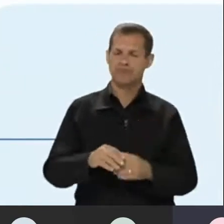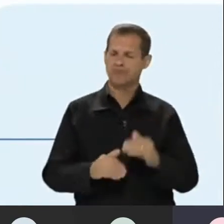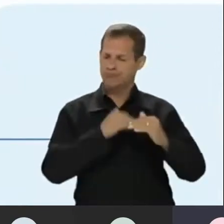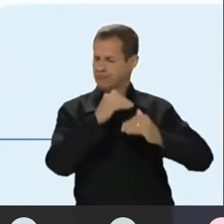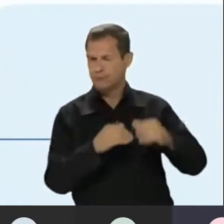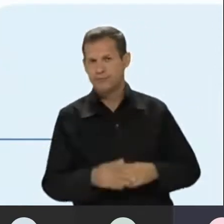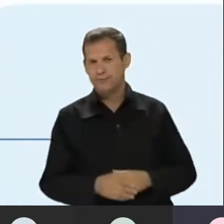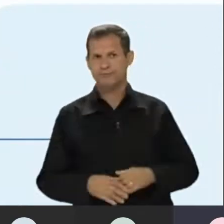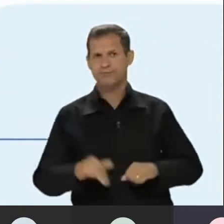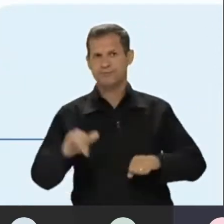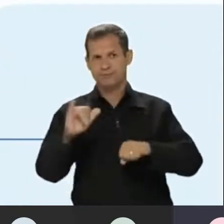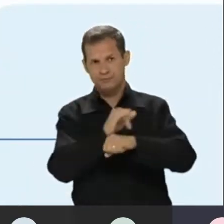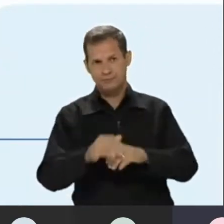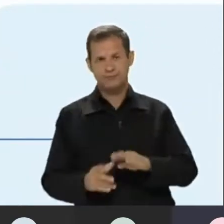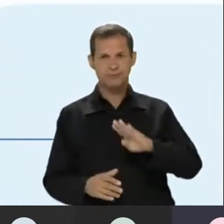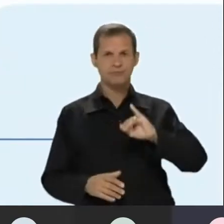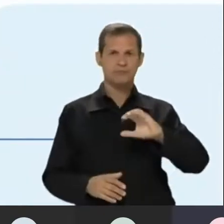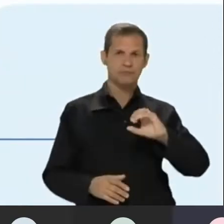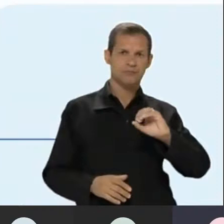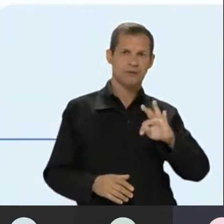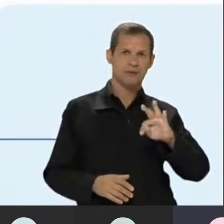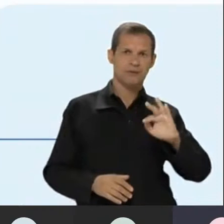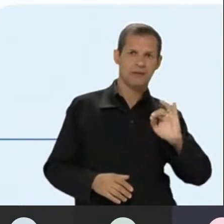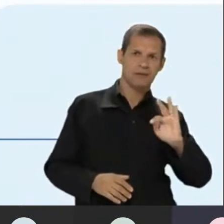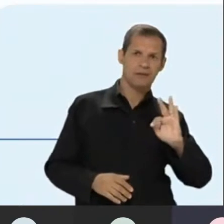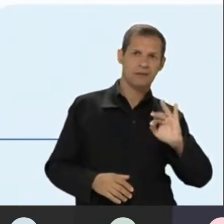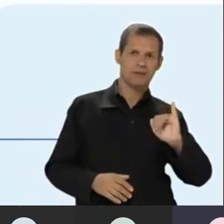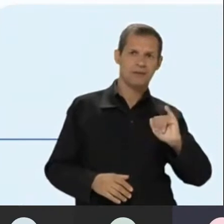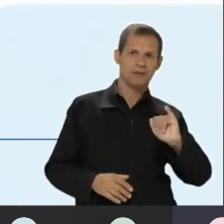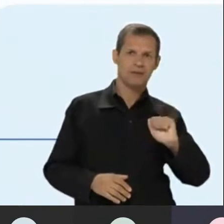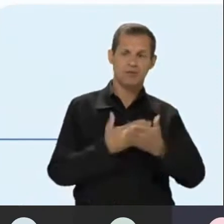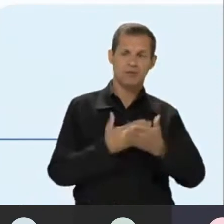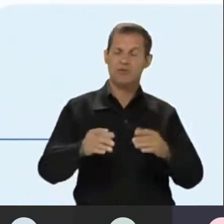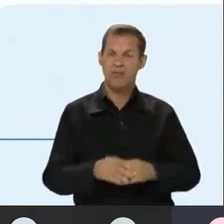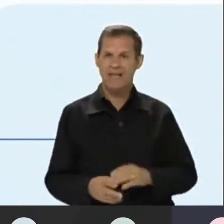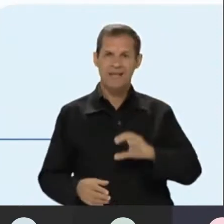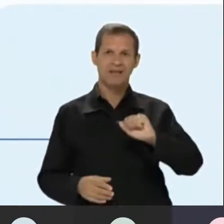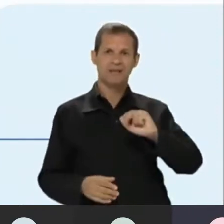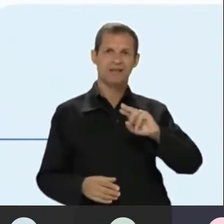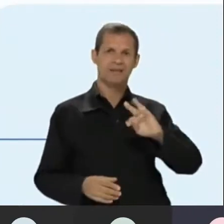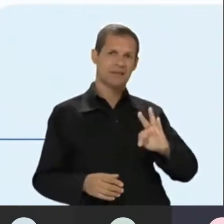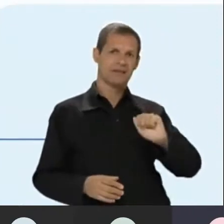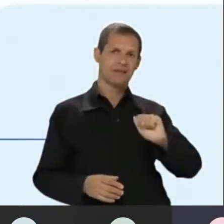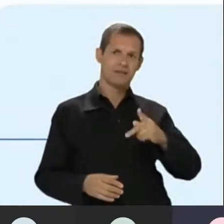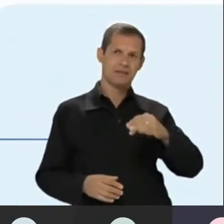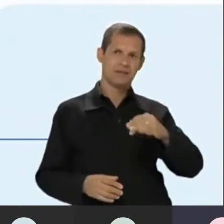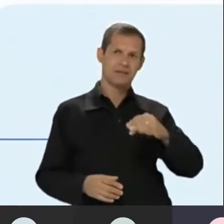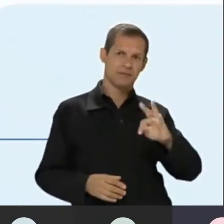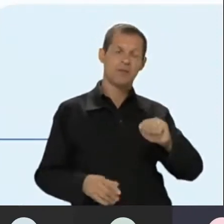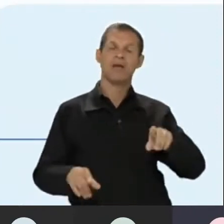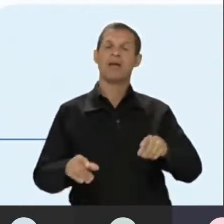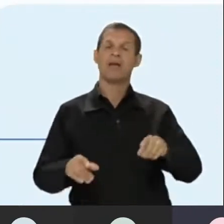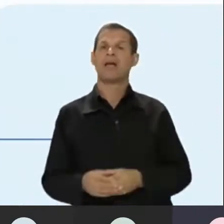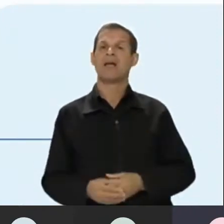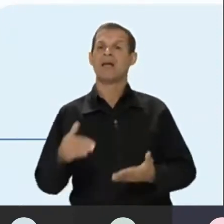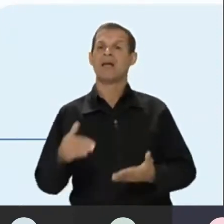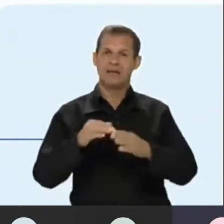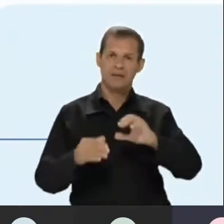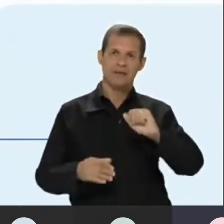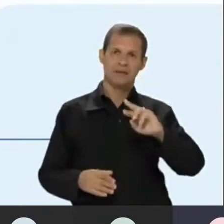o desenvolvimento das estratégias bioclimáticas. Então, é assim que a gente parte, né, da carta psicrométrica para a carta